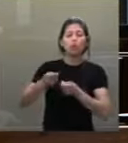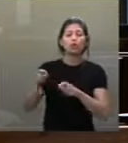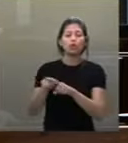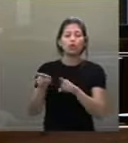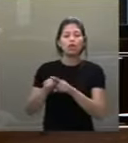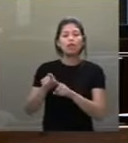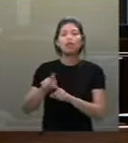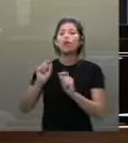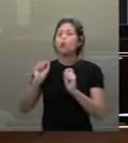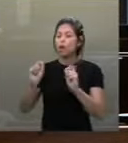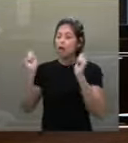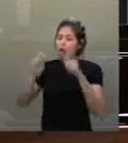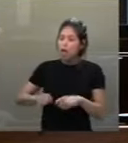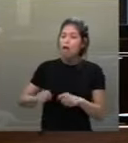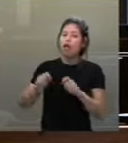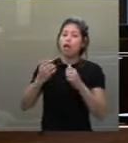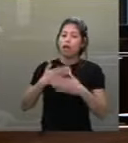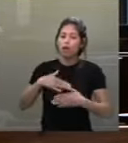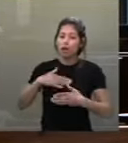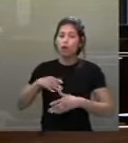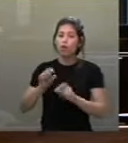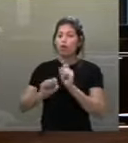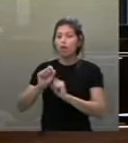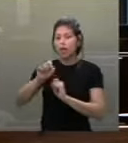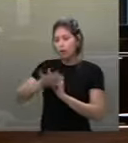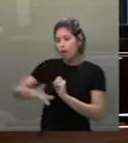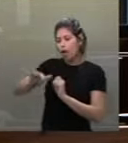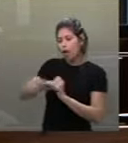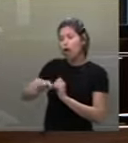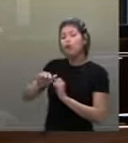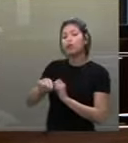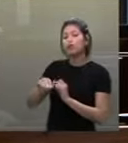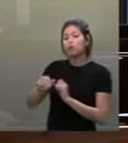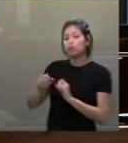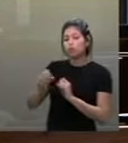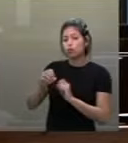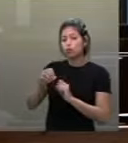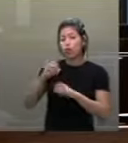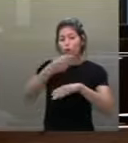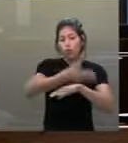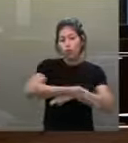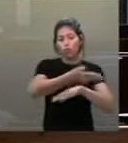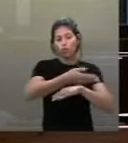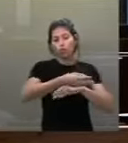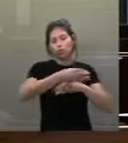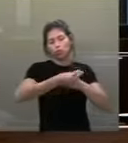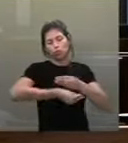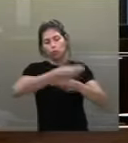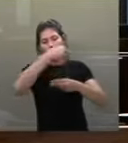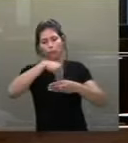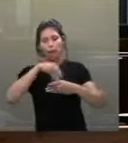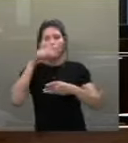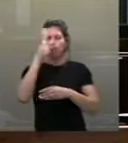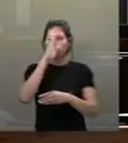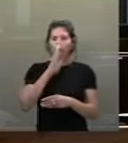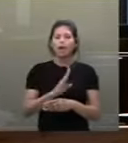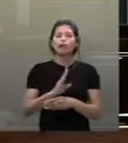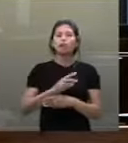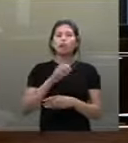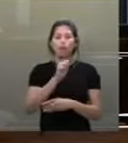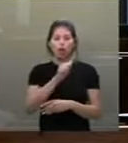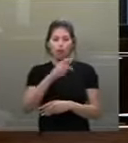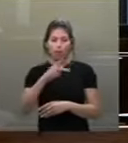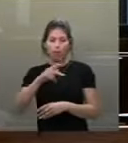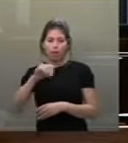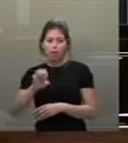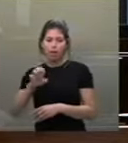menos de amenização do efeito de volatilidade externo para o Brasil, a CID, a PPE, lembra-se da PPE, né, que